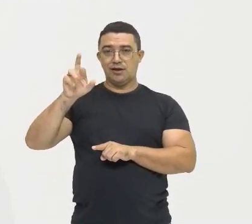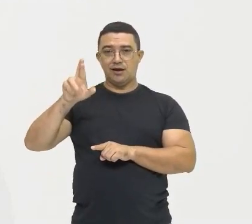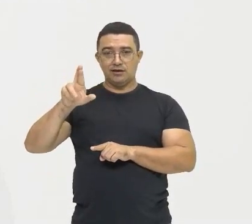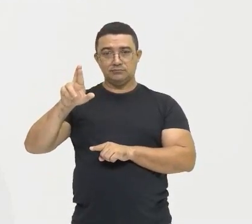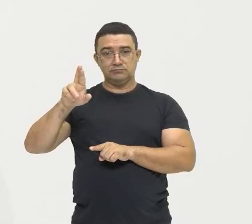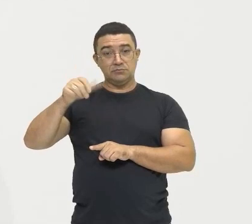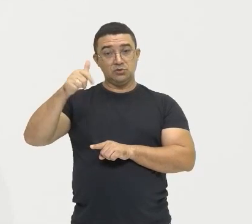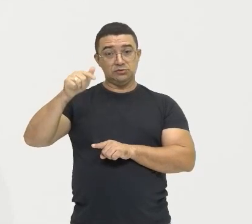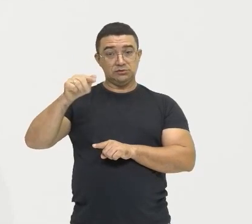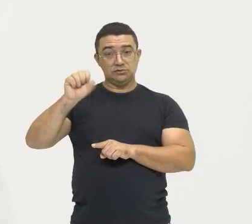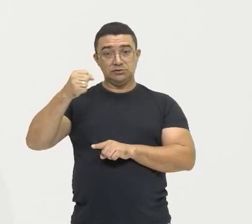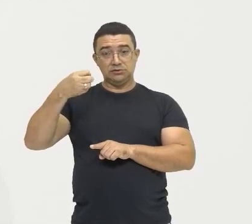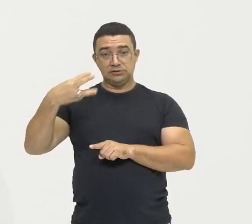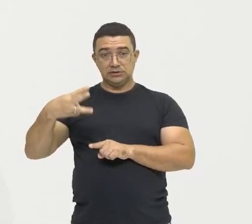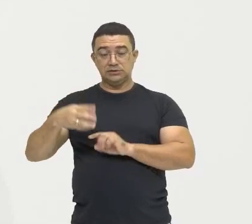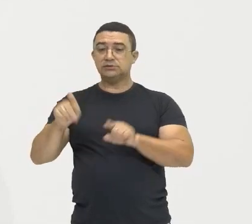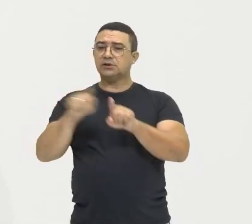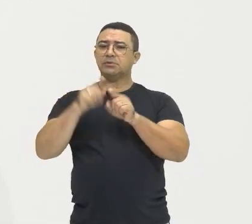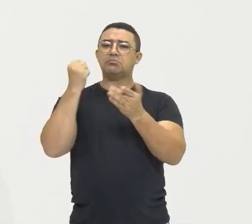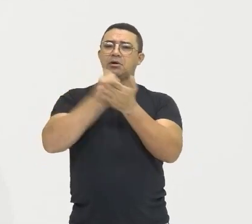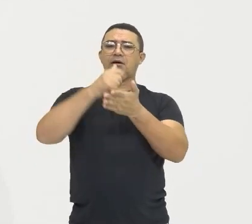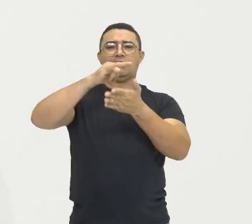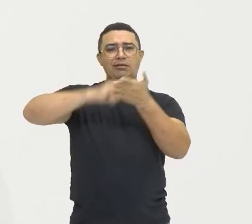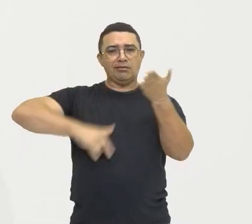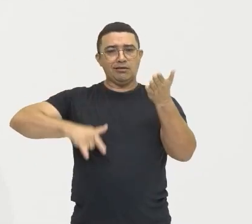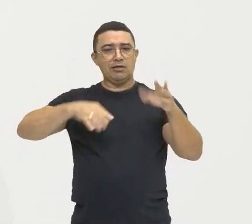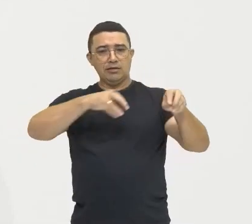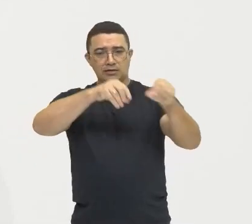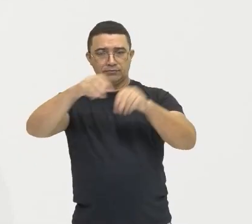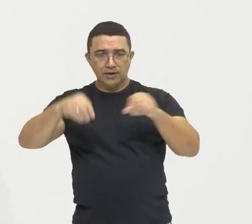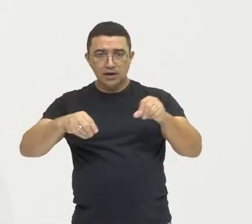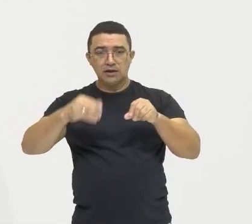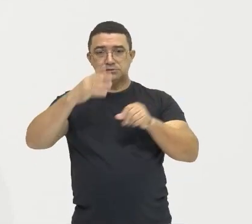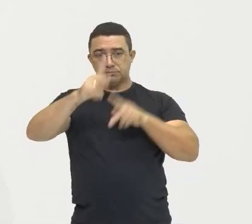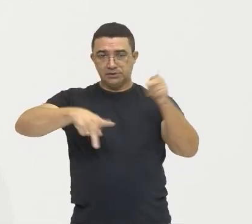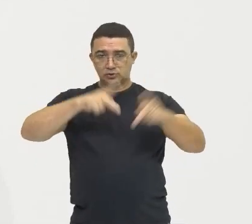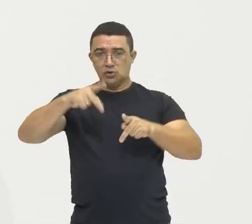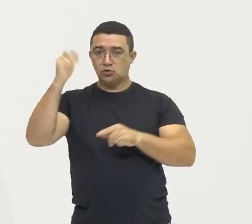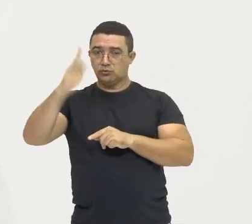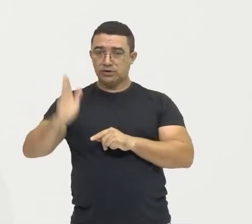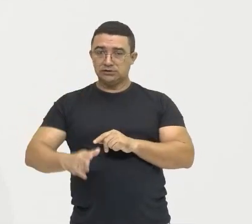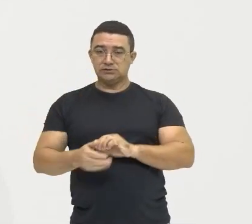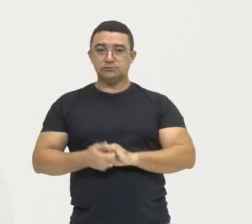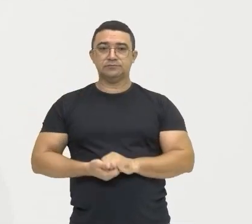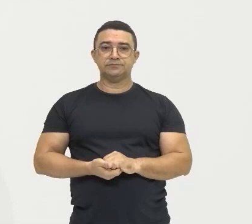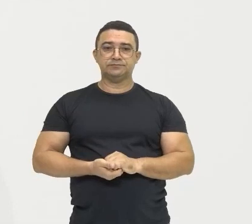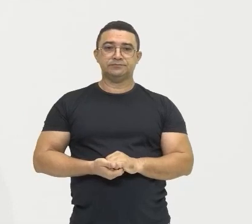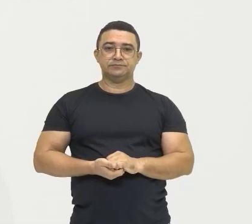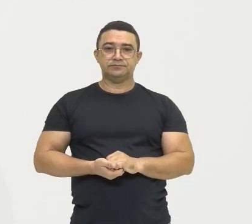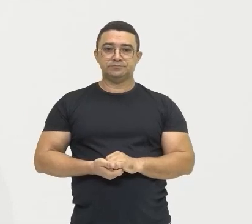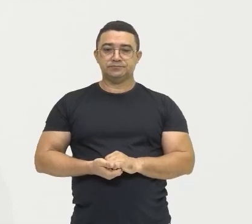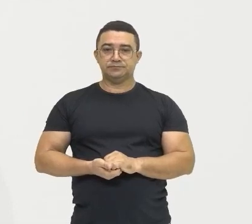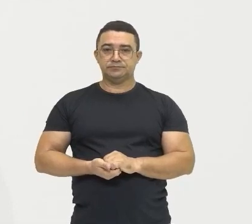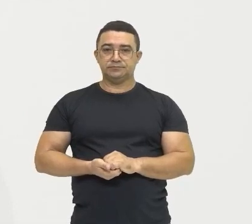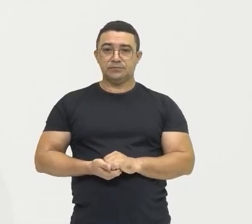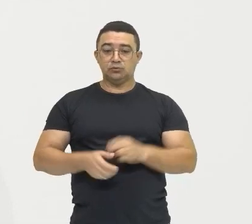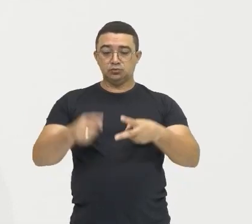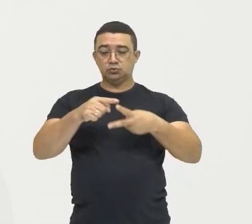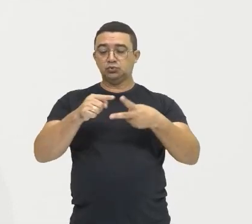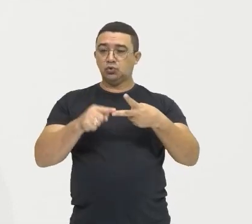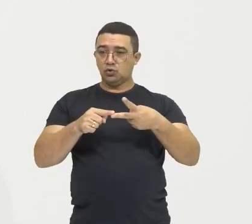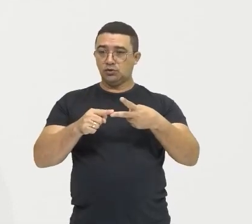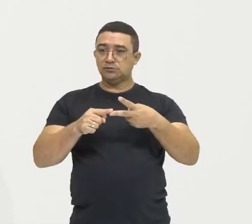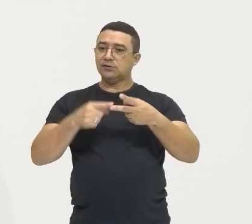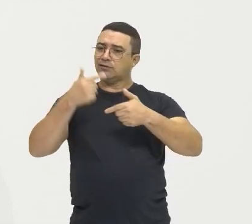e Tratados da Terra e da Gente do Brasil. Aqui você está vendo, são duas obras, narrativa epistolar e Tratado